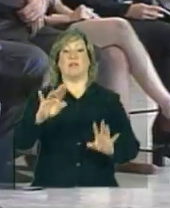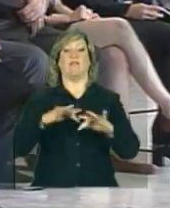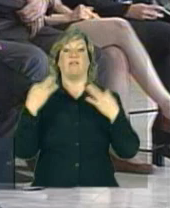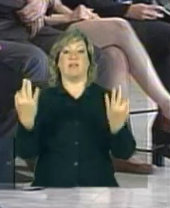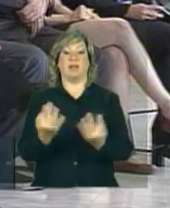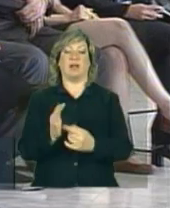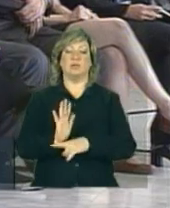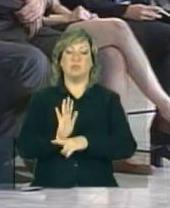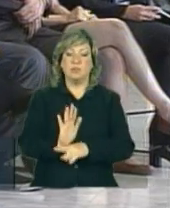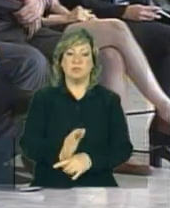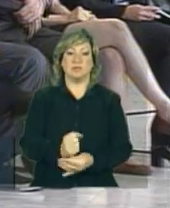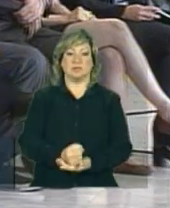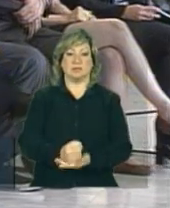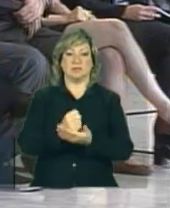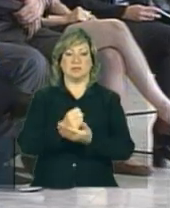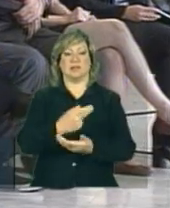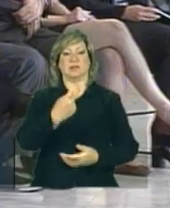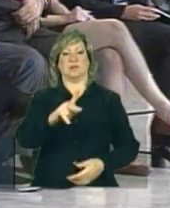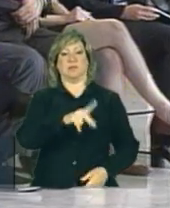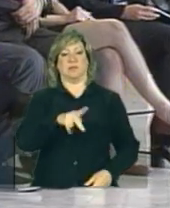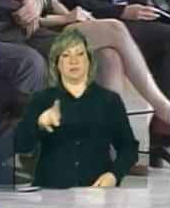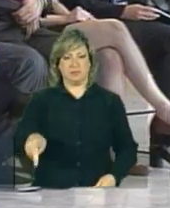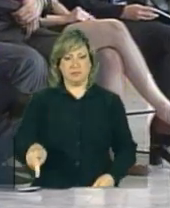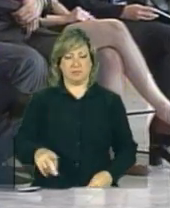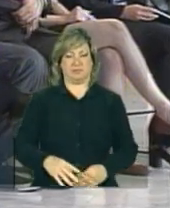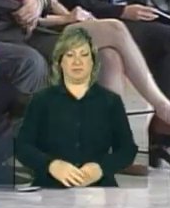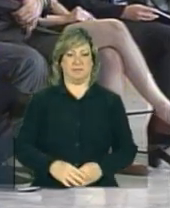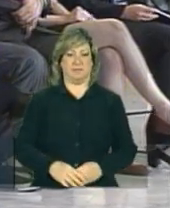que os apoiaram e os seus professores.